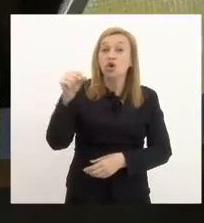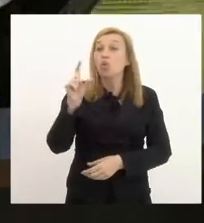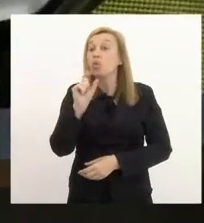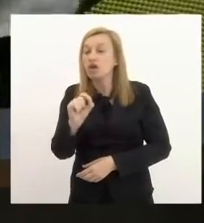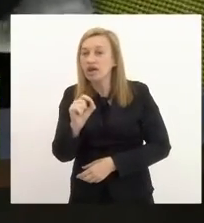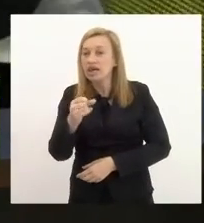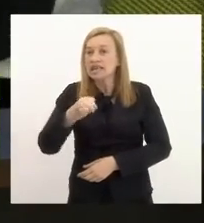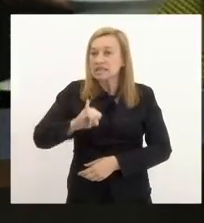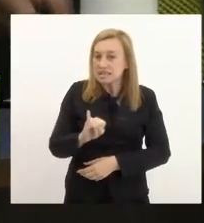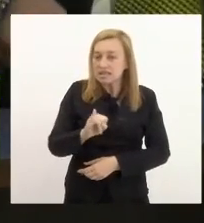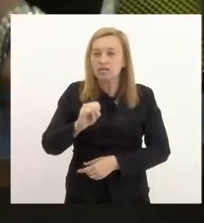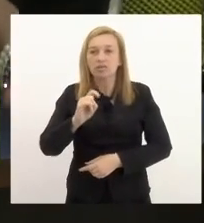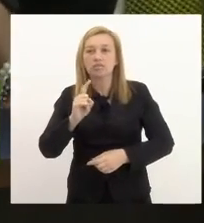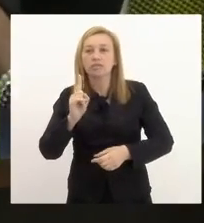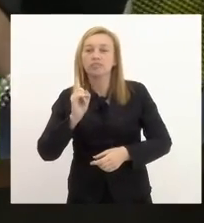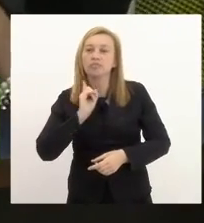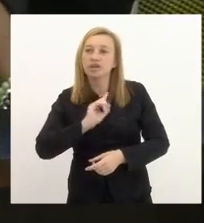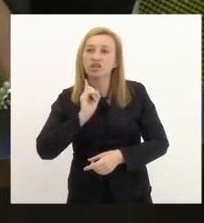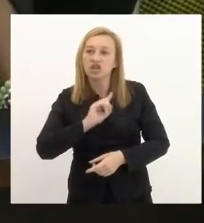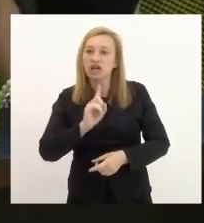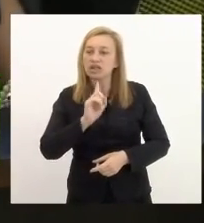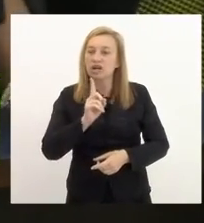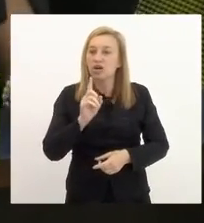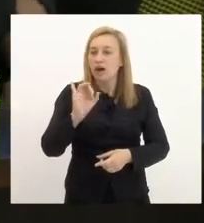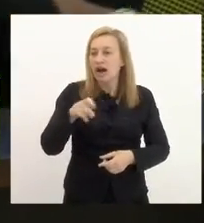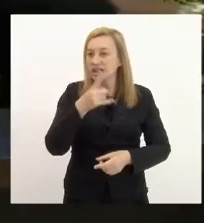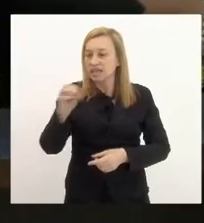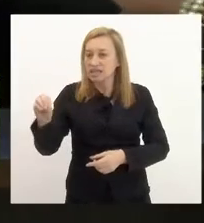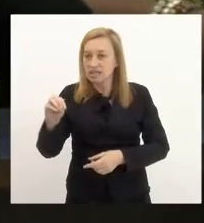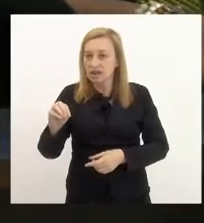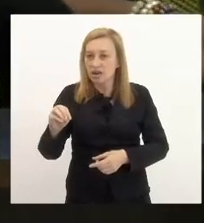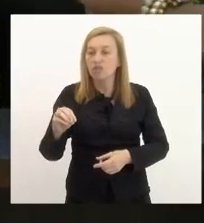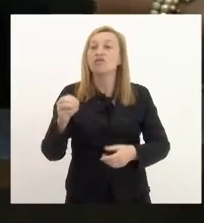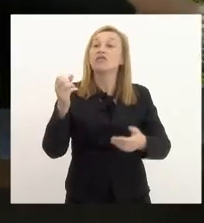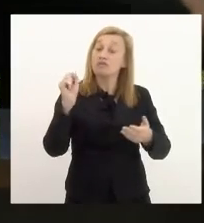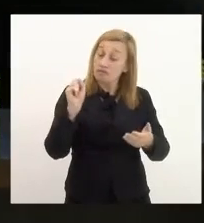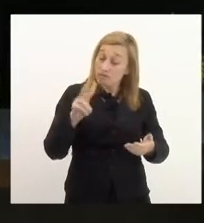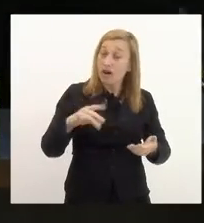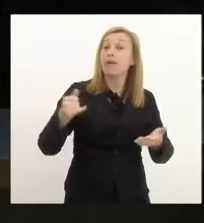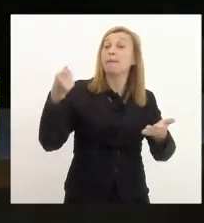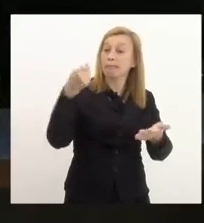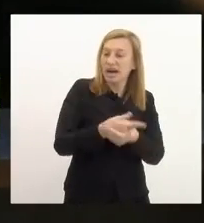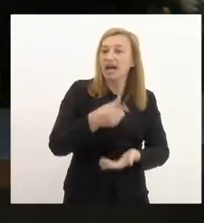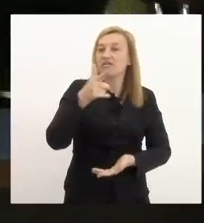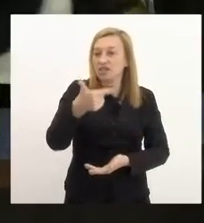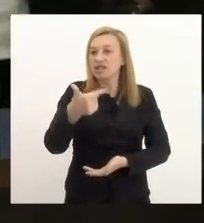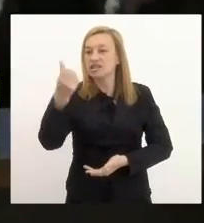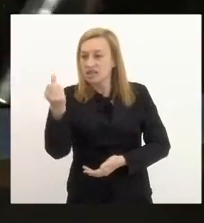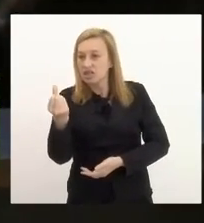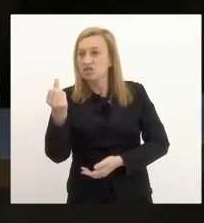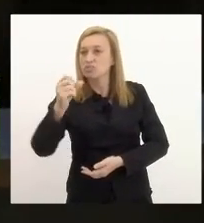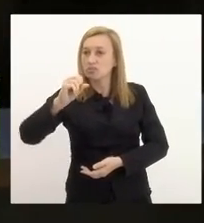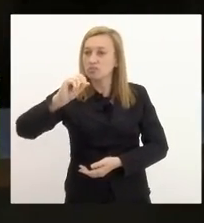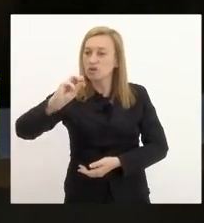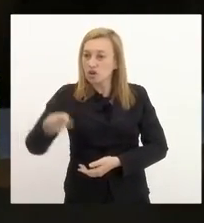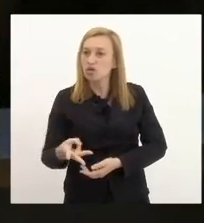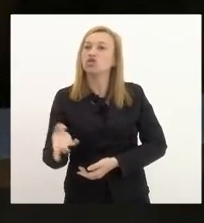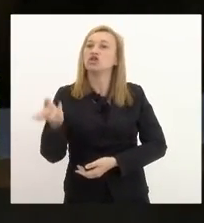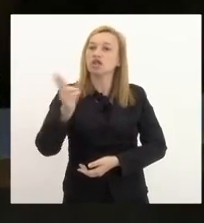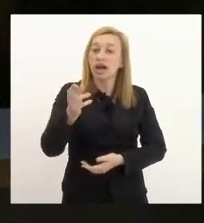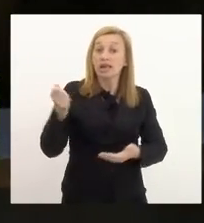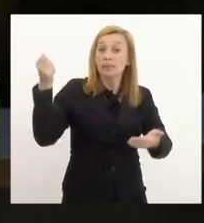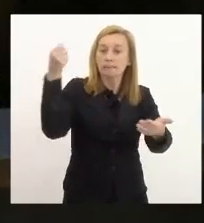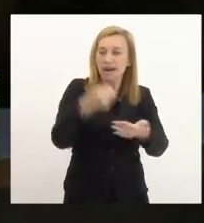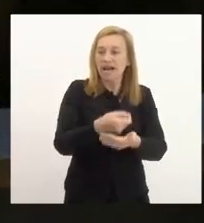se o Minas Gerais não fizeram Adesão do regime de recuperação fiscal deverá pagar 26 bilhões de reais numa só